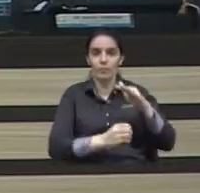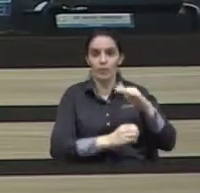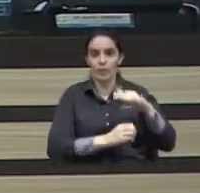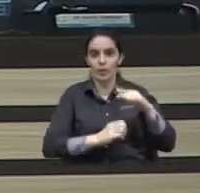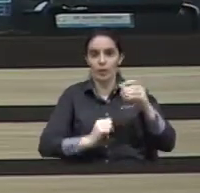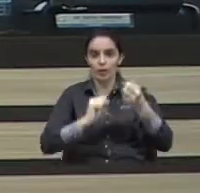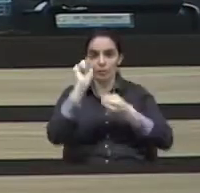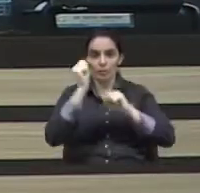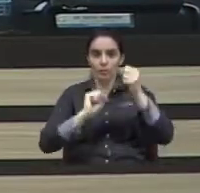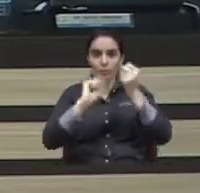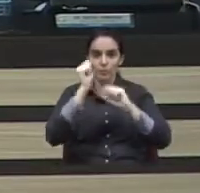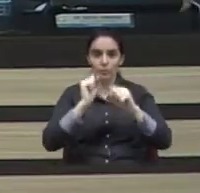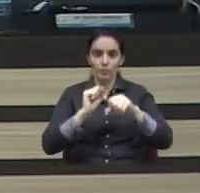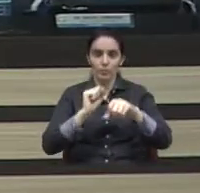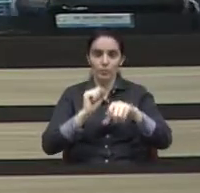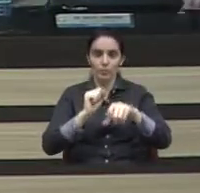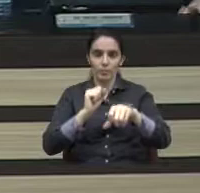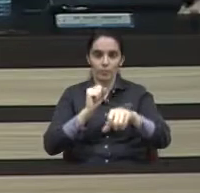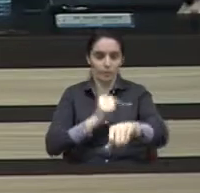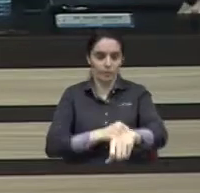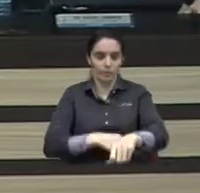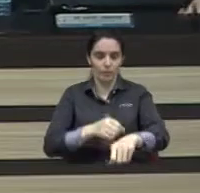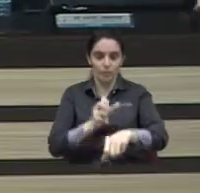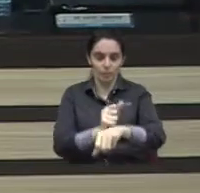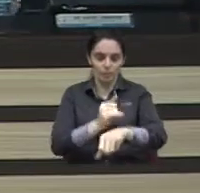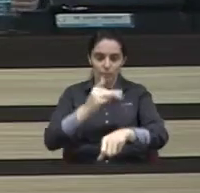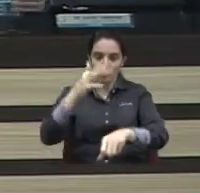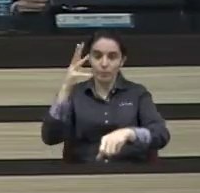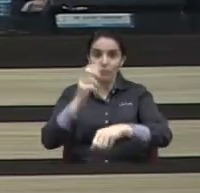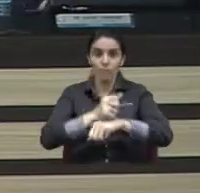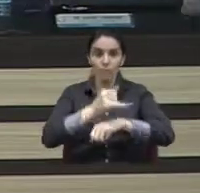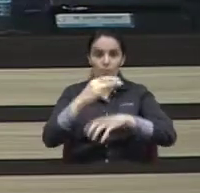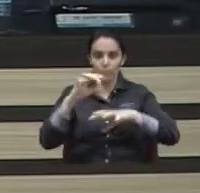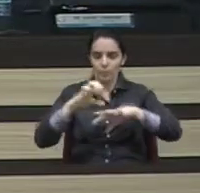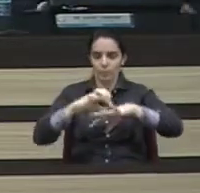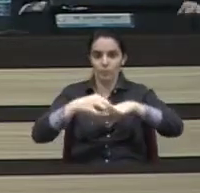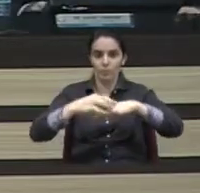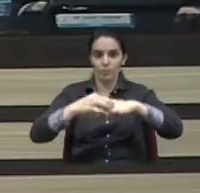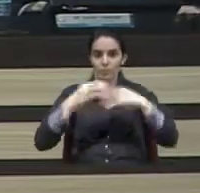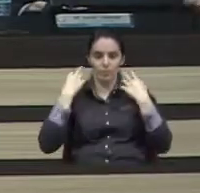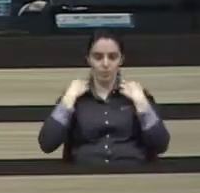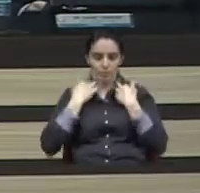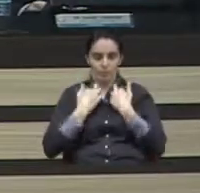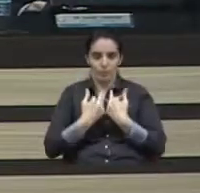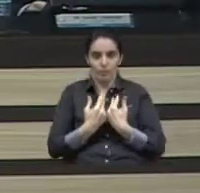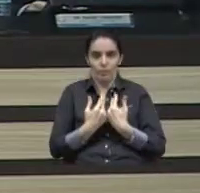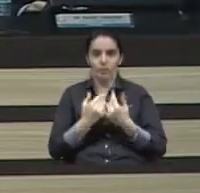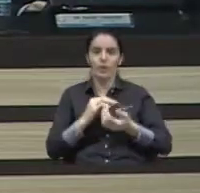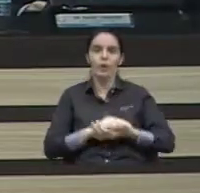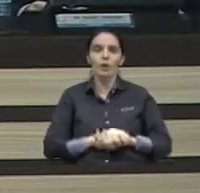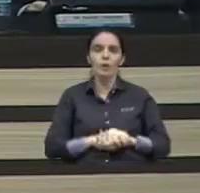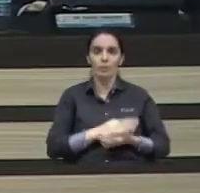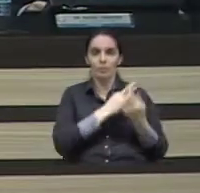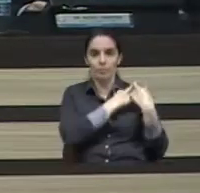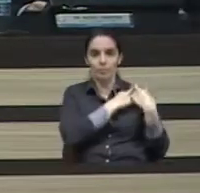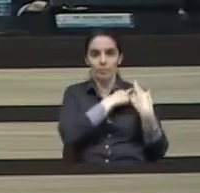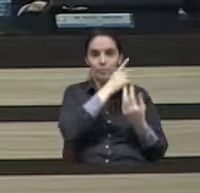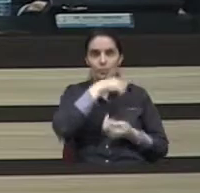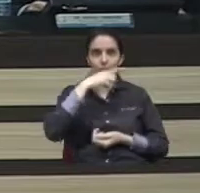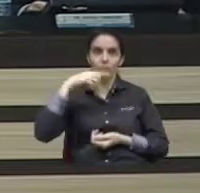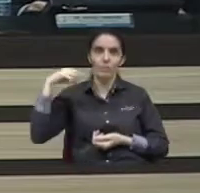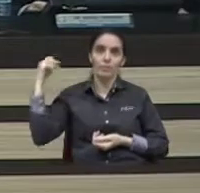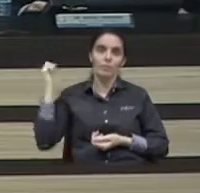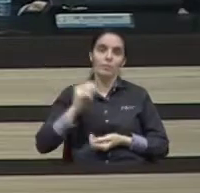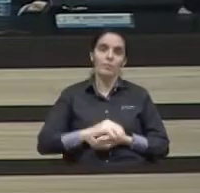município. Vereadora Mayra Costa. Em discussão. Rapidamente, senhor presidente. Para